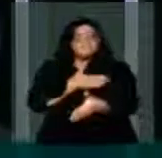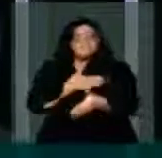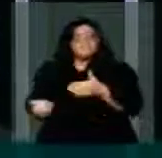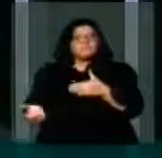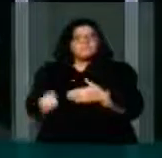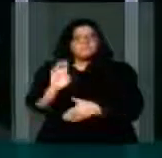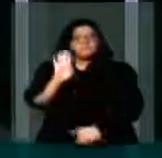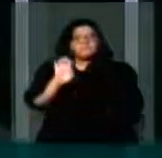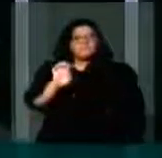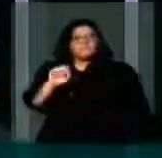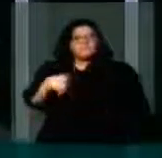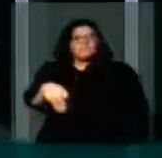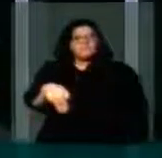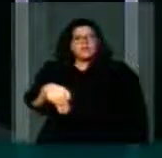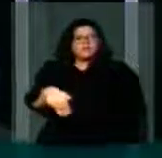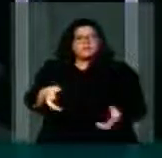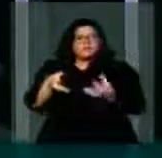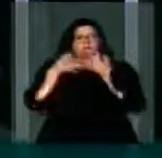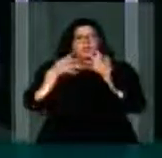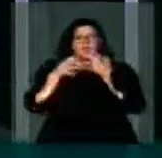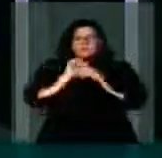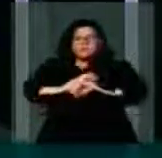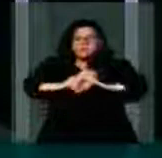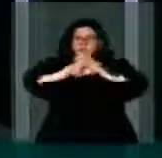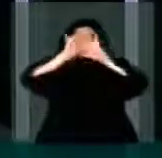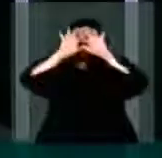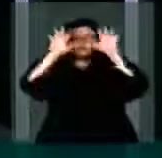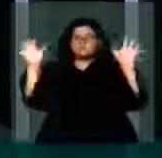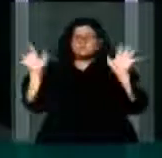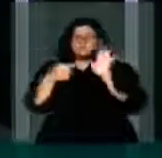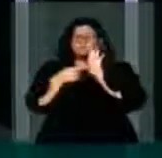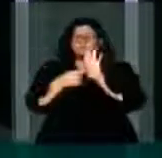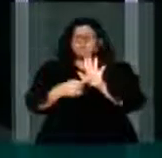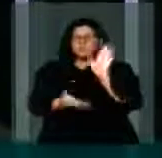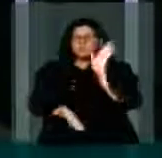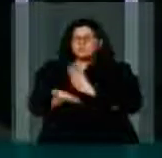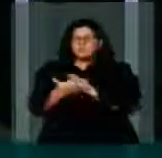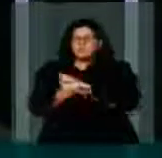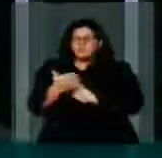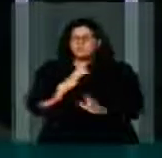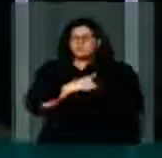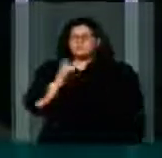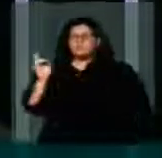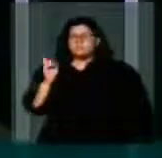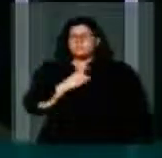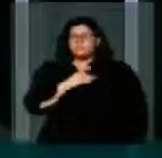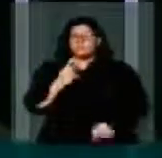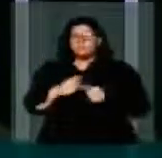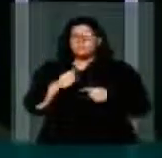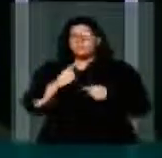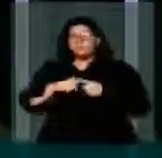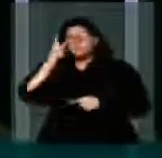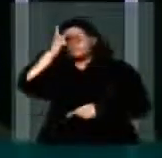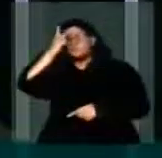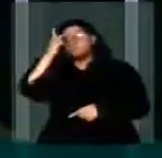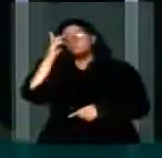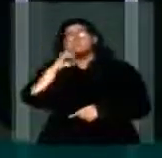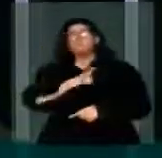ter um mandato transparente. Quanto medo os homens públicos têm de revelar aquilo que